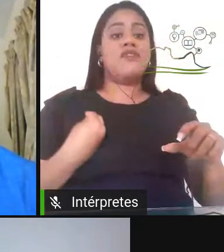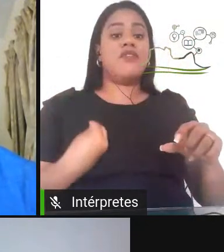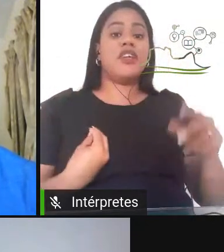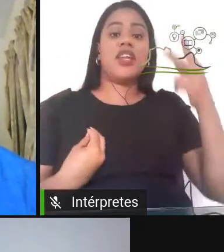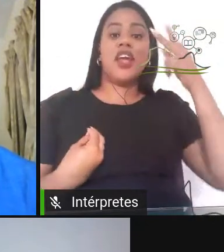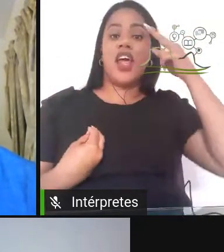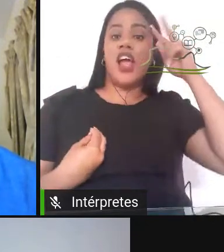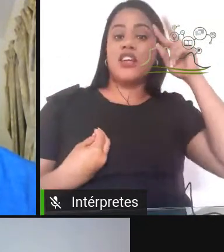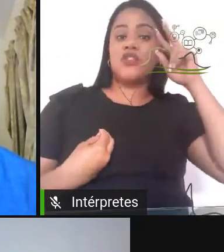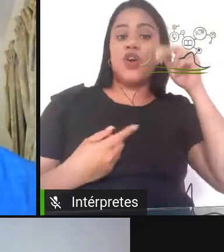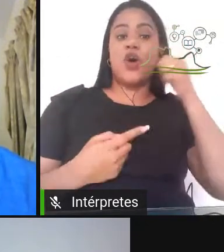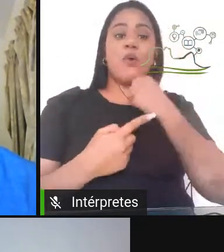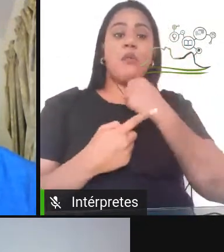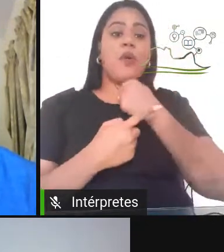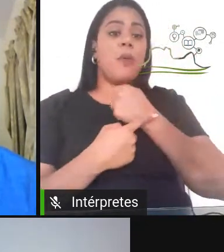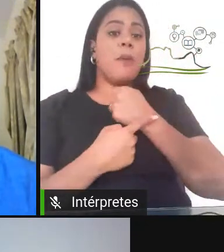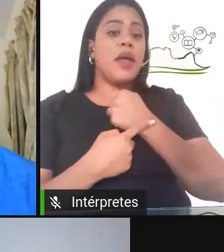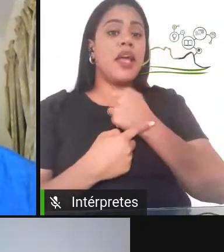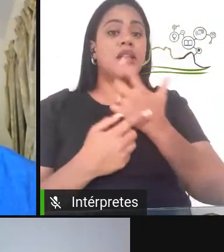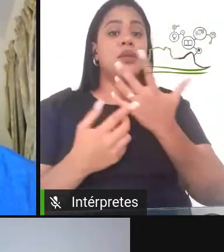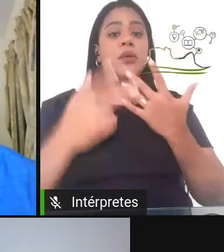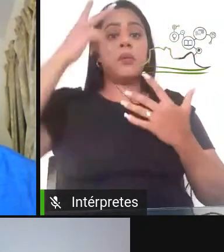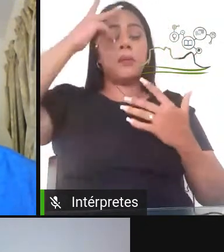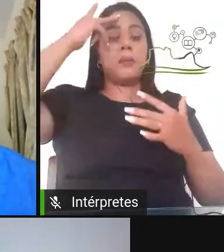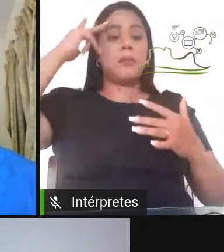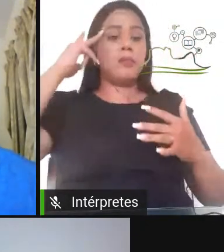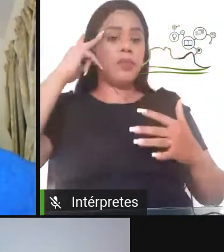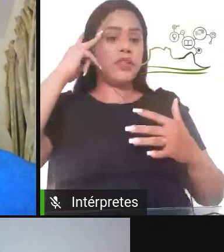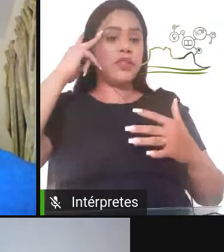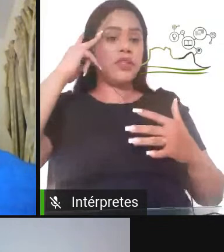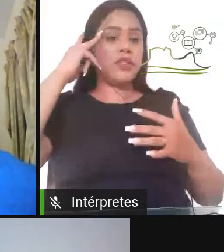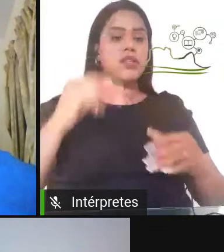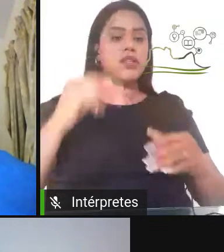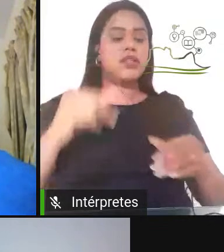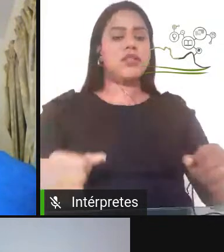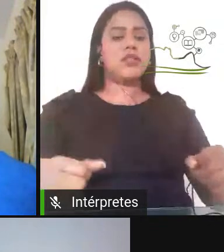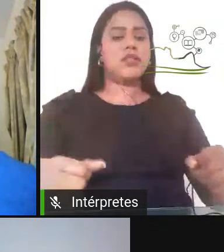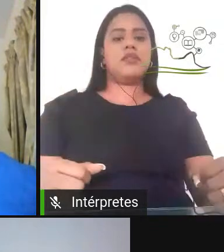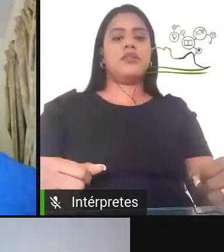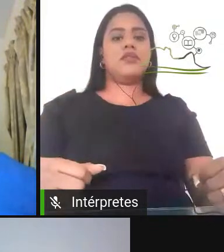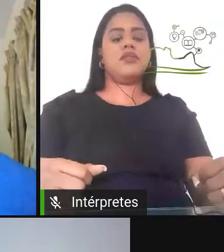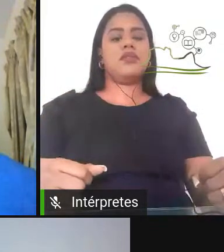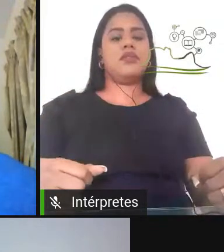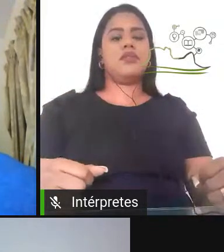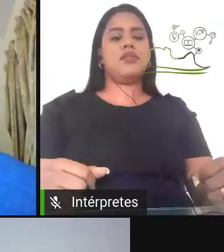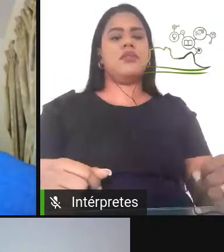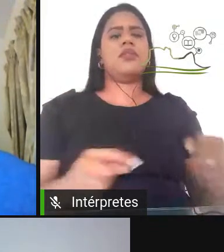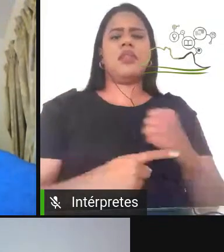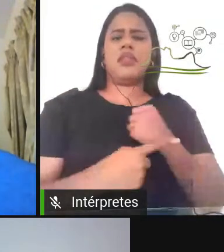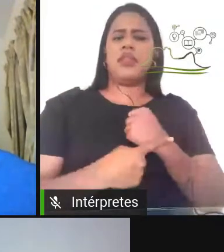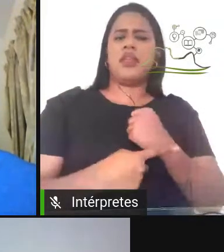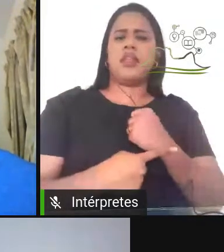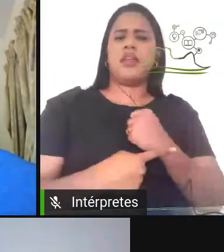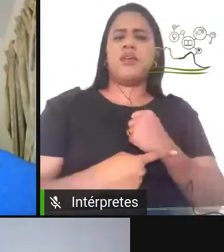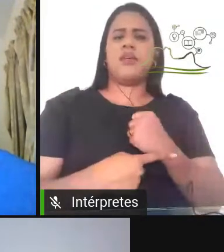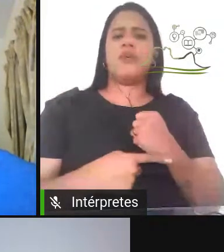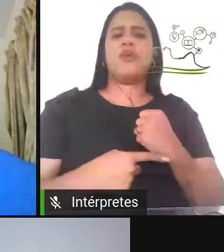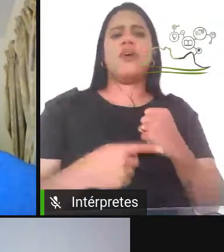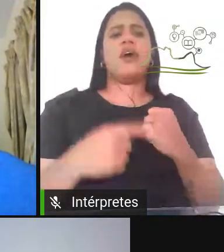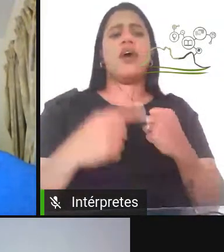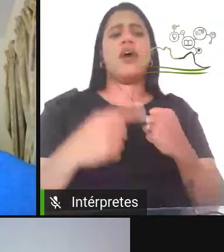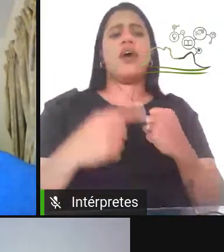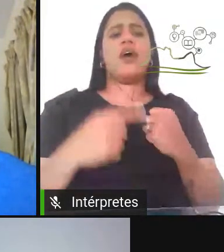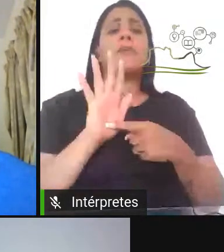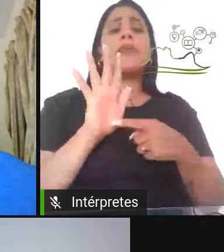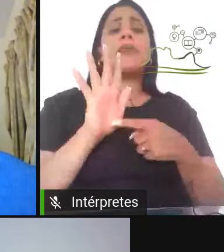pessoas, e dessa forma, creio que ao representar um pouco o meu tempo, ao representar um pouco a minha geração,